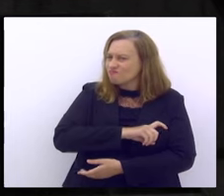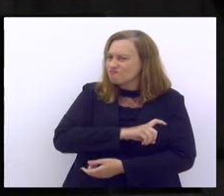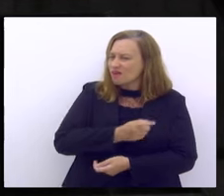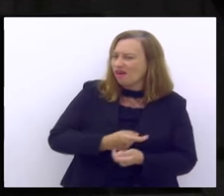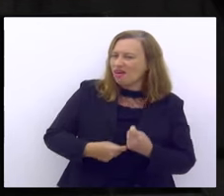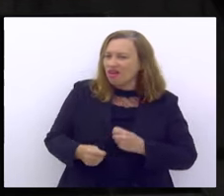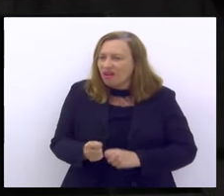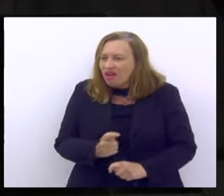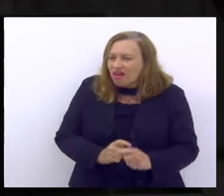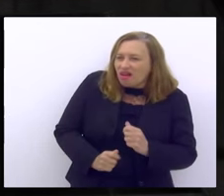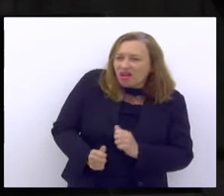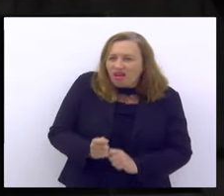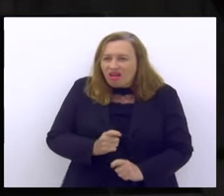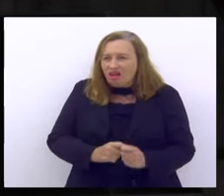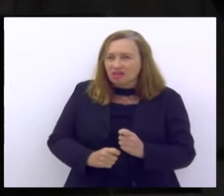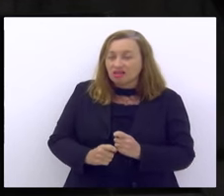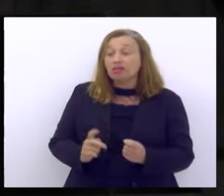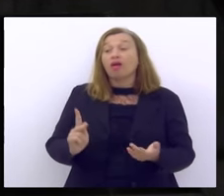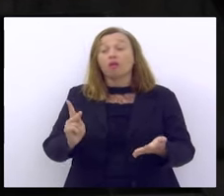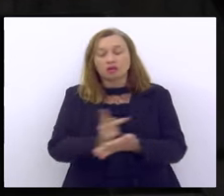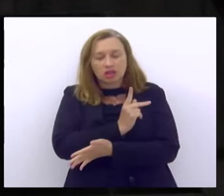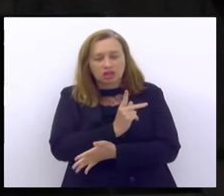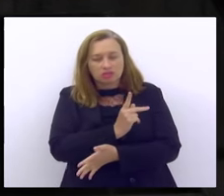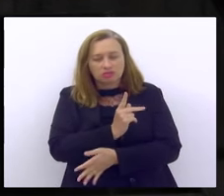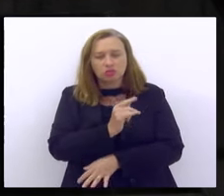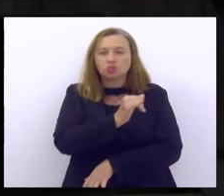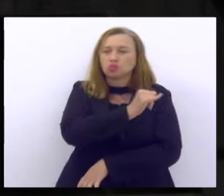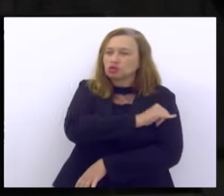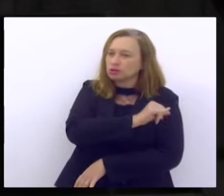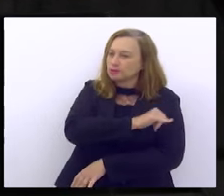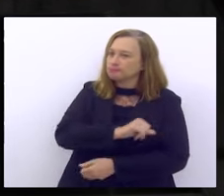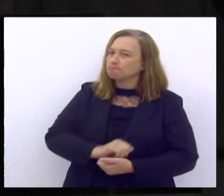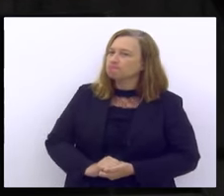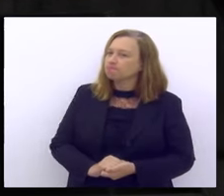maliciosas, que ocorrem no Rio de Janeiro.